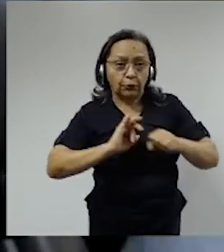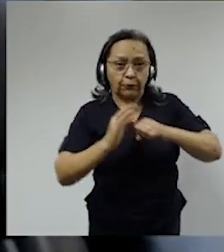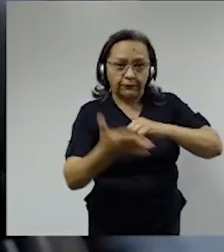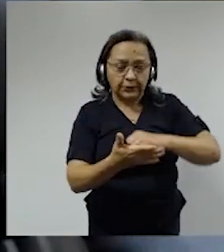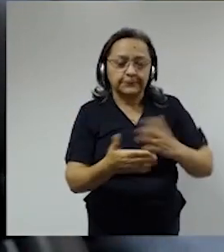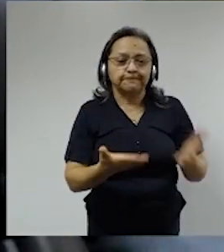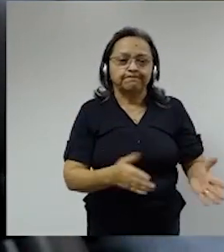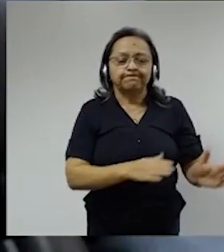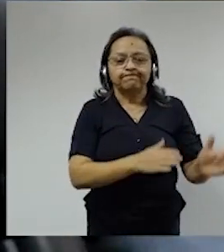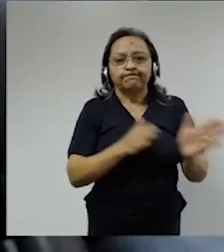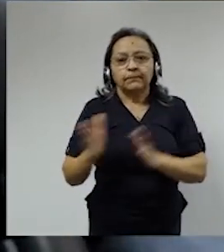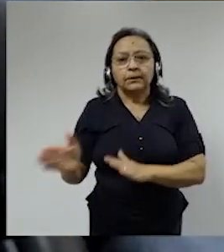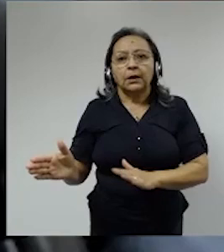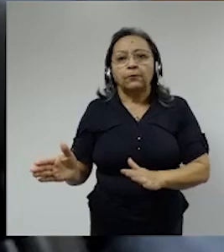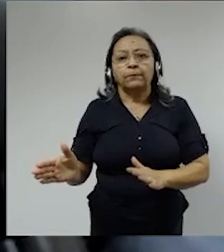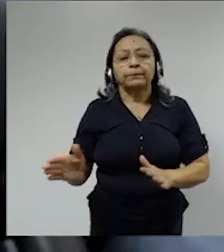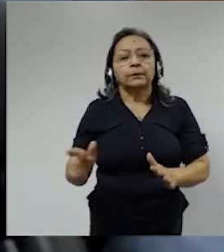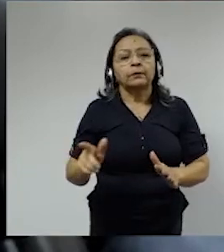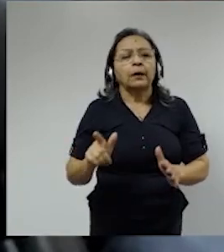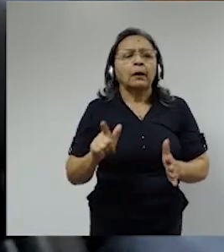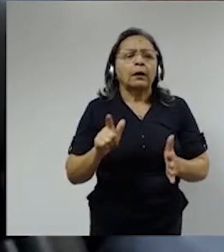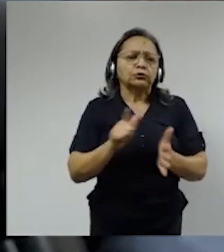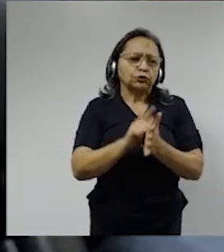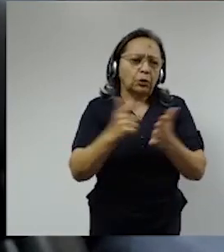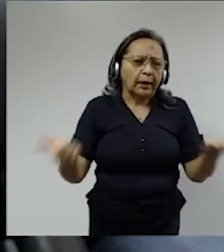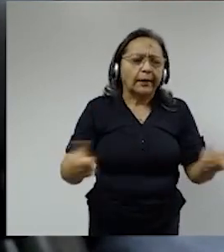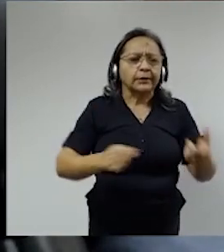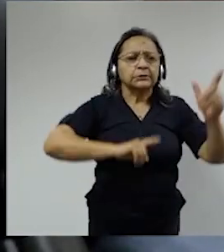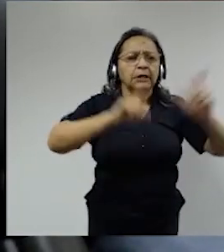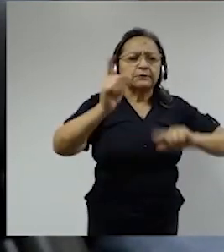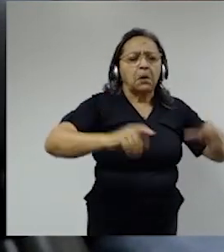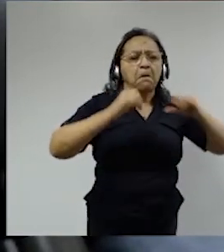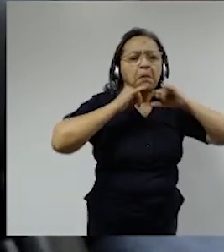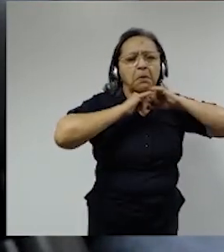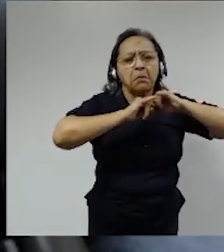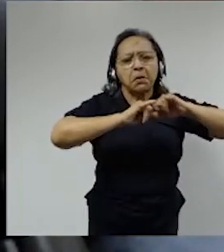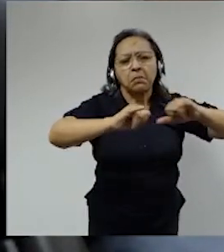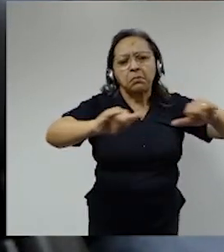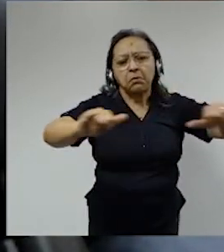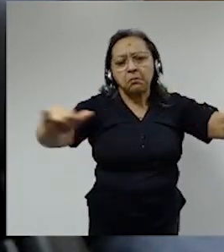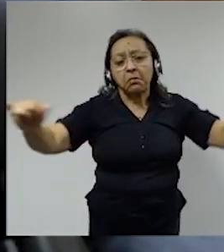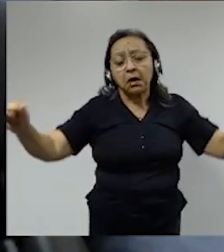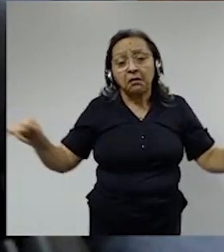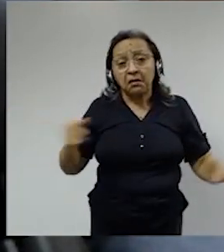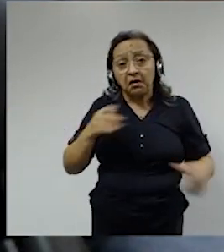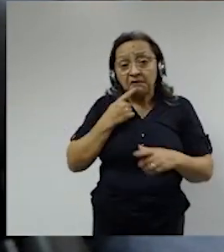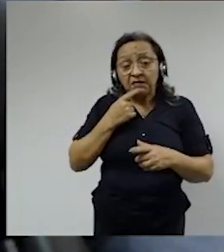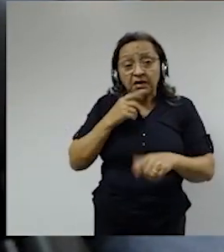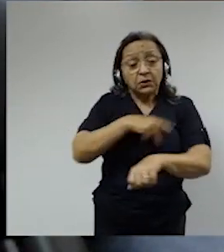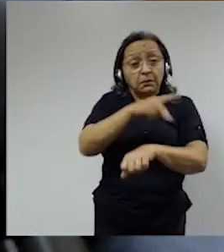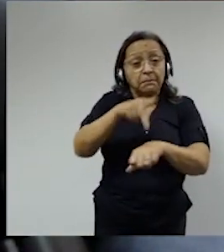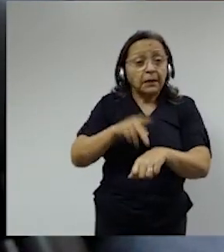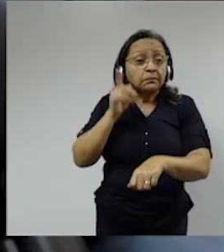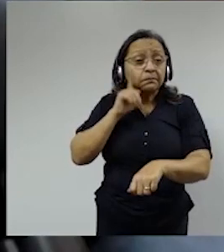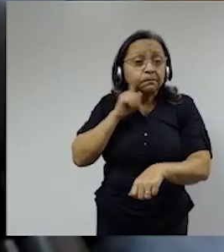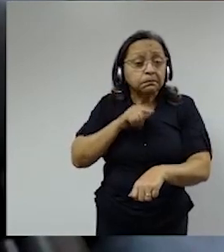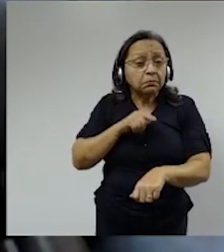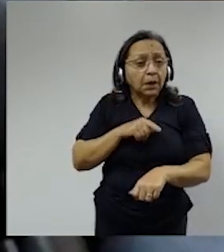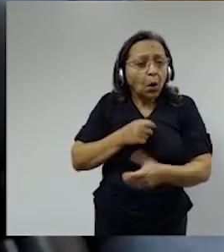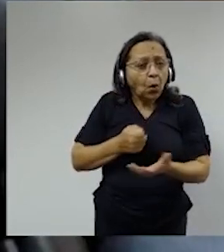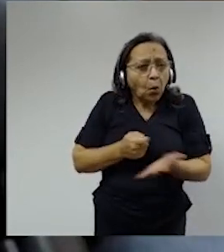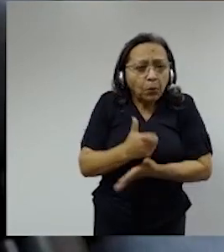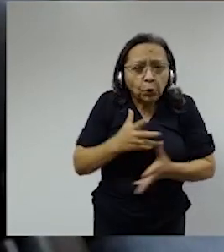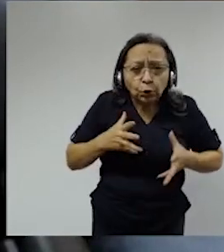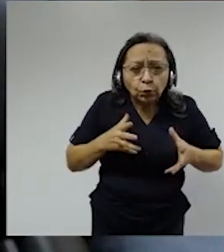ganhou a imprensa uma notícia de que os Estados Unidos da América teriam comprado todo o lote